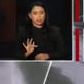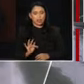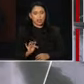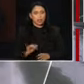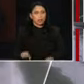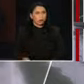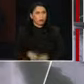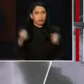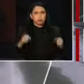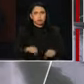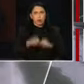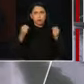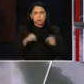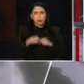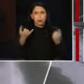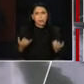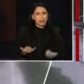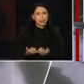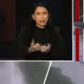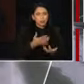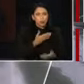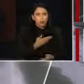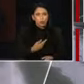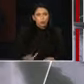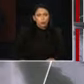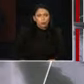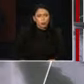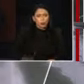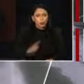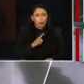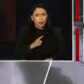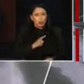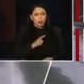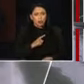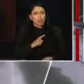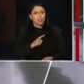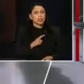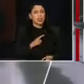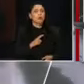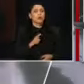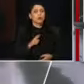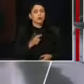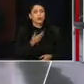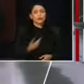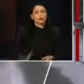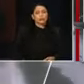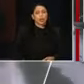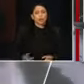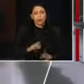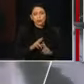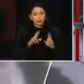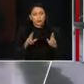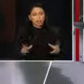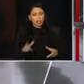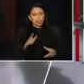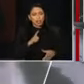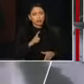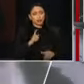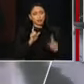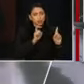depredando o patrimônio público com o objetivo final de impor um regime de governo alternativo, produto da deposição